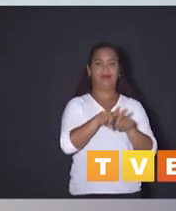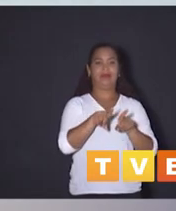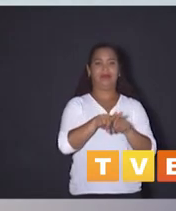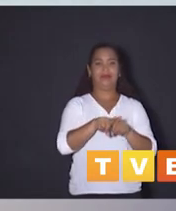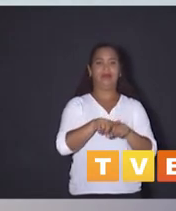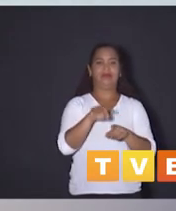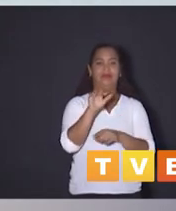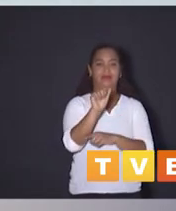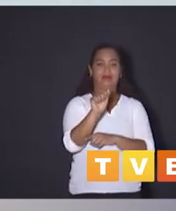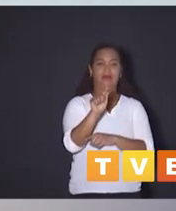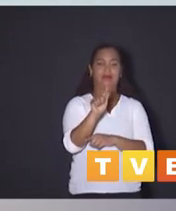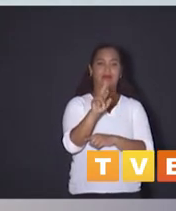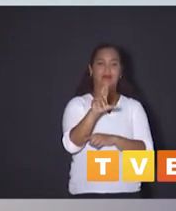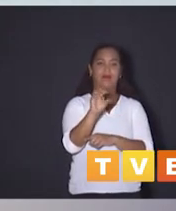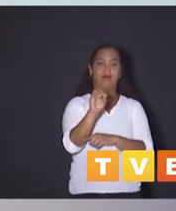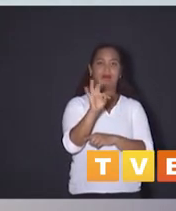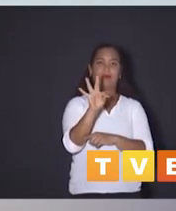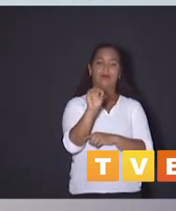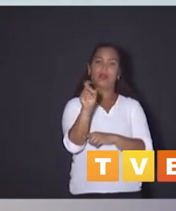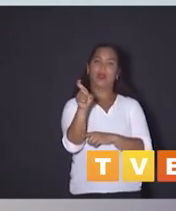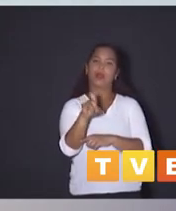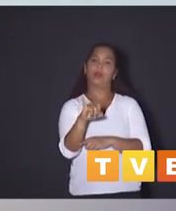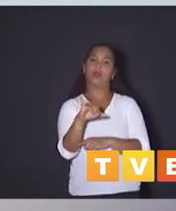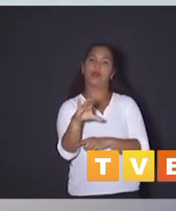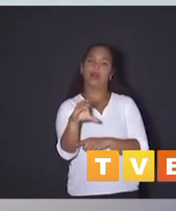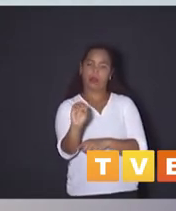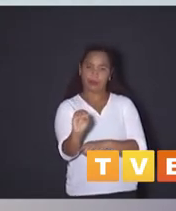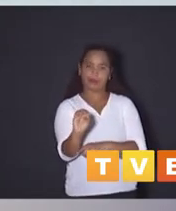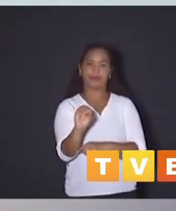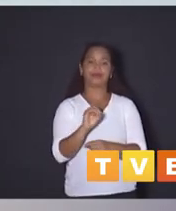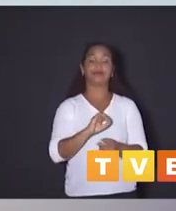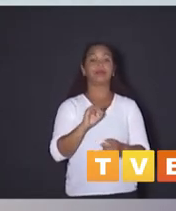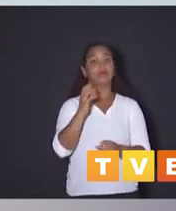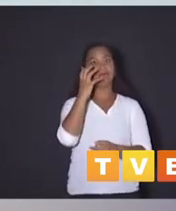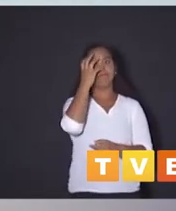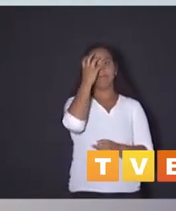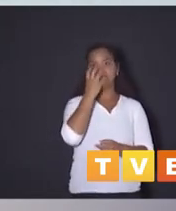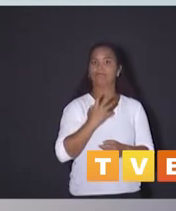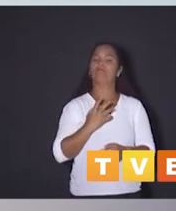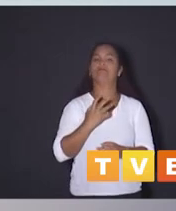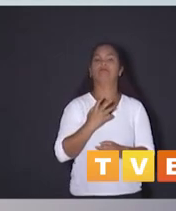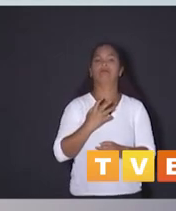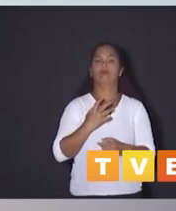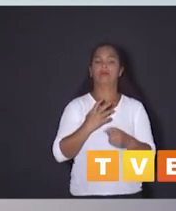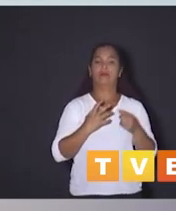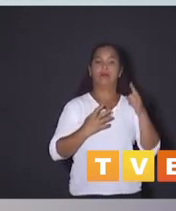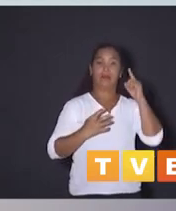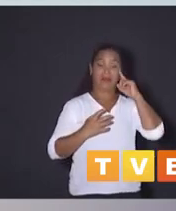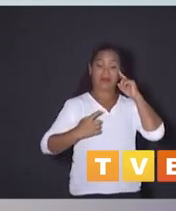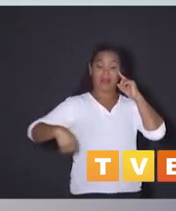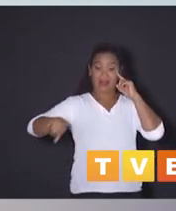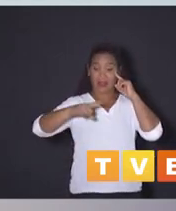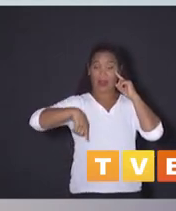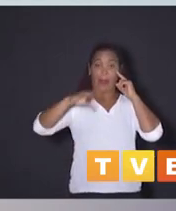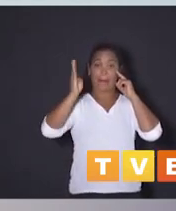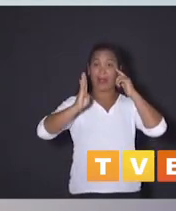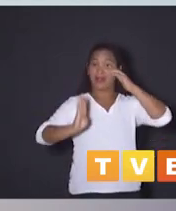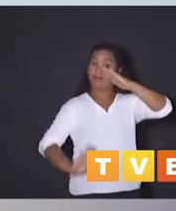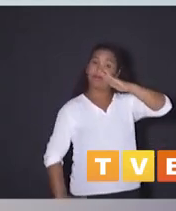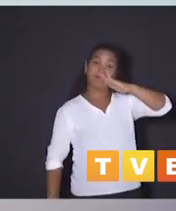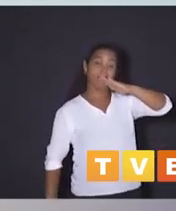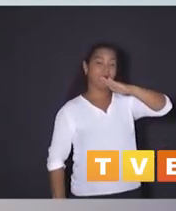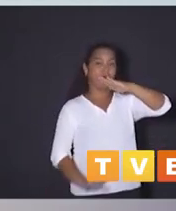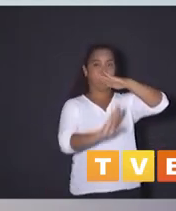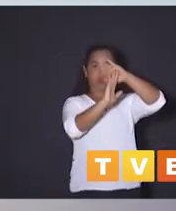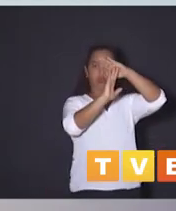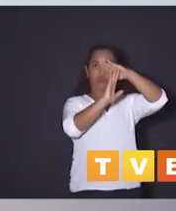não temos no brasil dados de 2015 então é muito sério a gente bate todos os recordes de todos os países